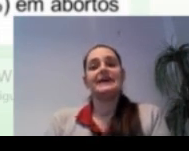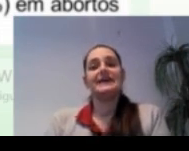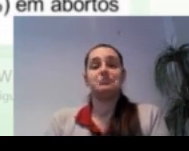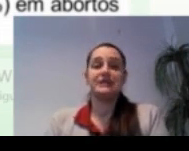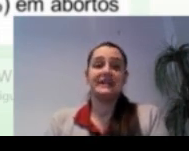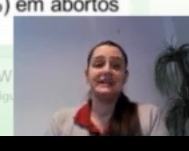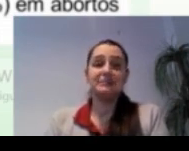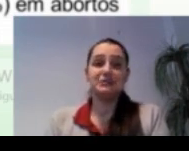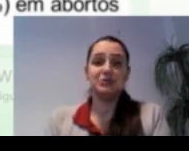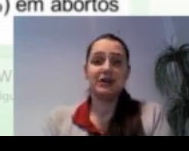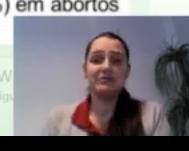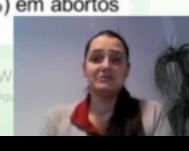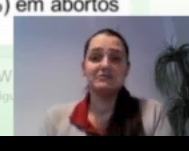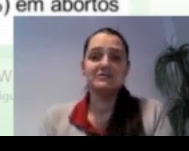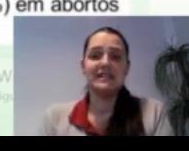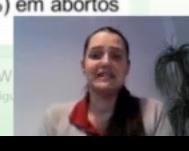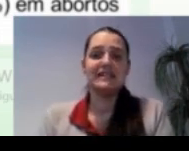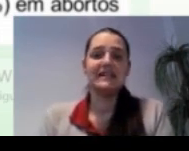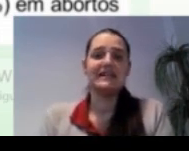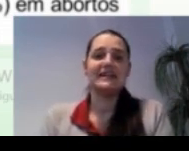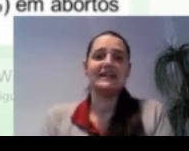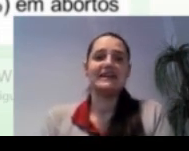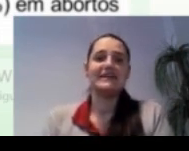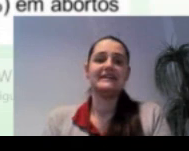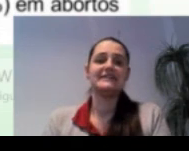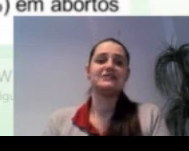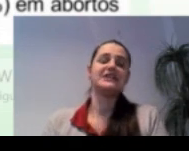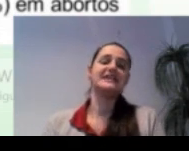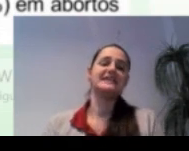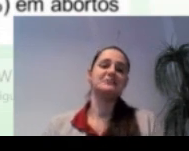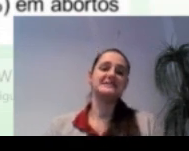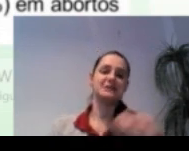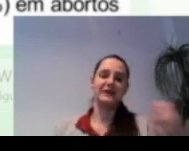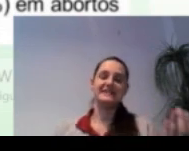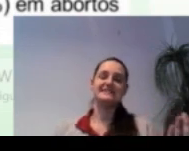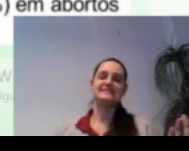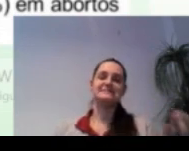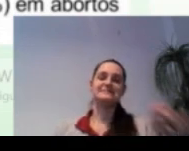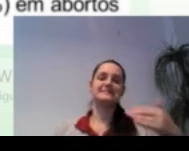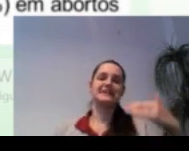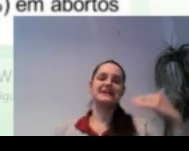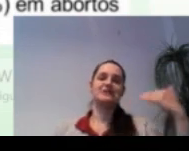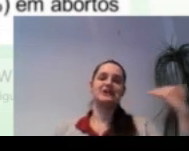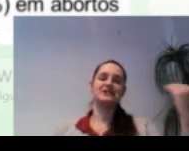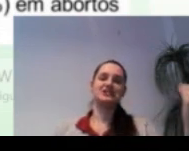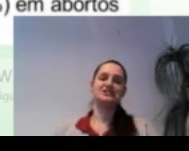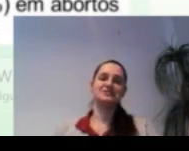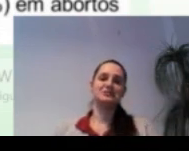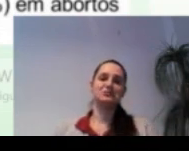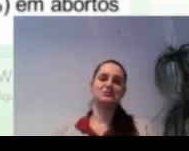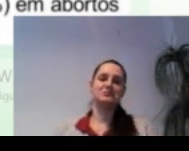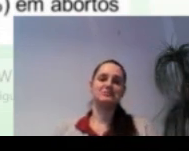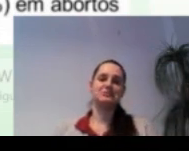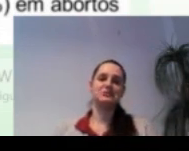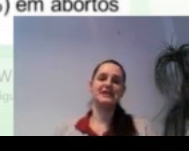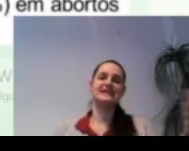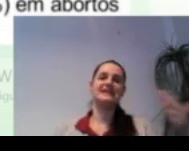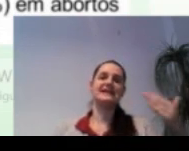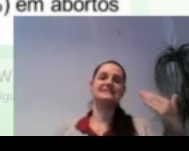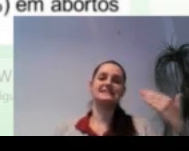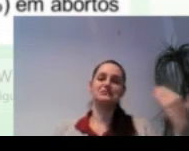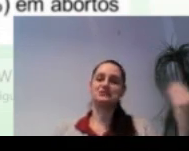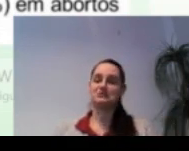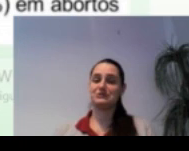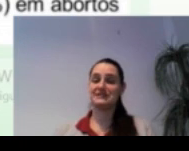Bem, era por aí, pessoal, né? Então, eu queria dar uma sequência. Agora a gente viu o